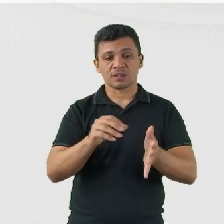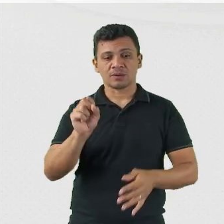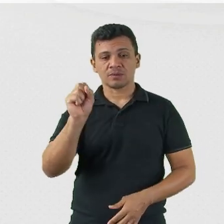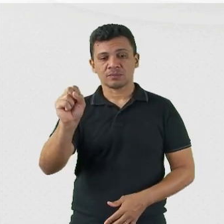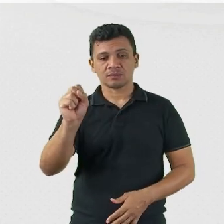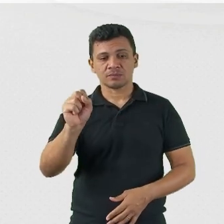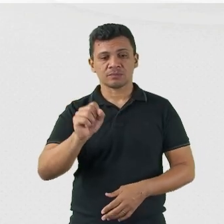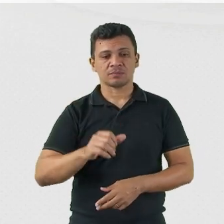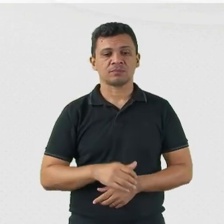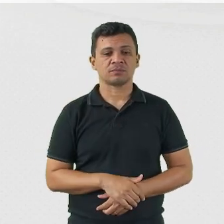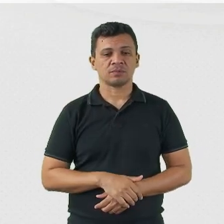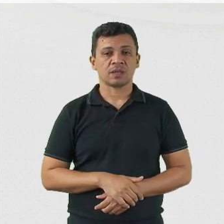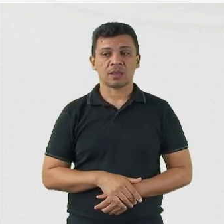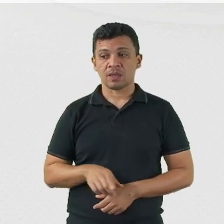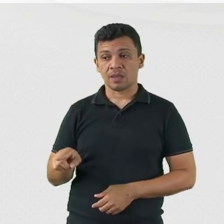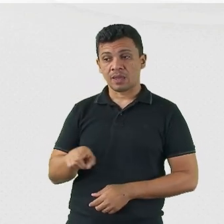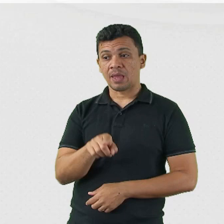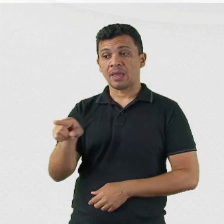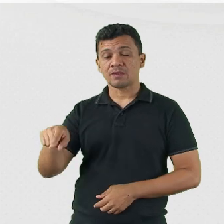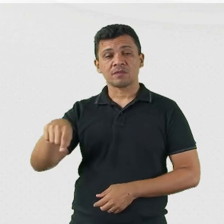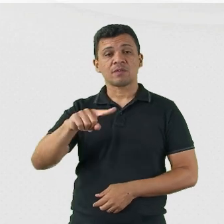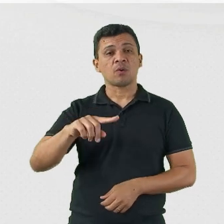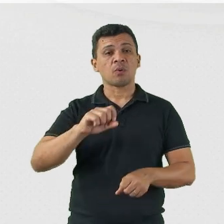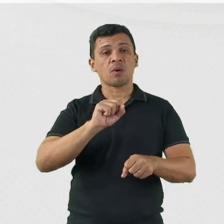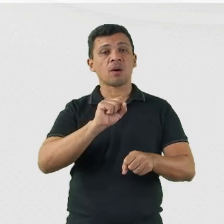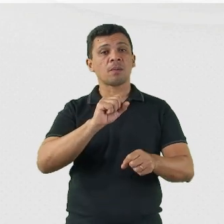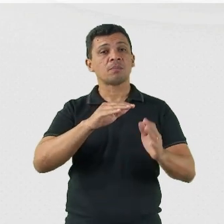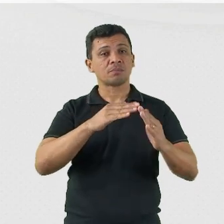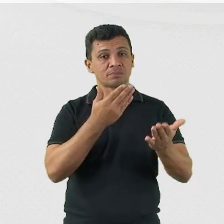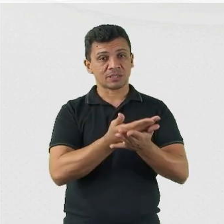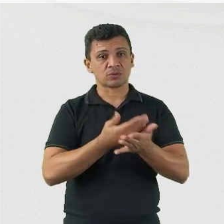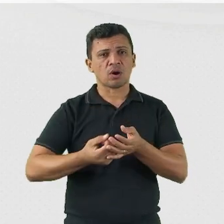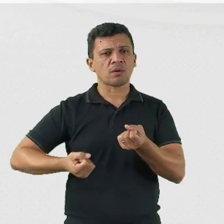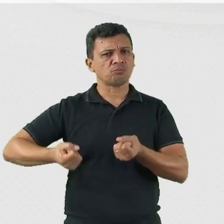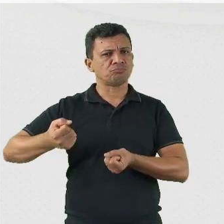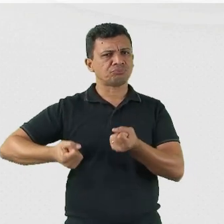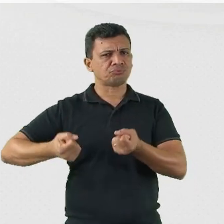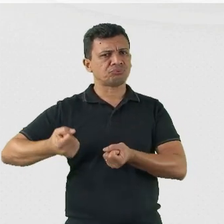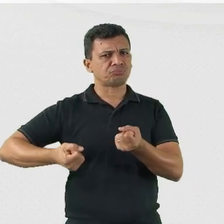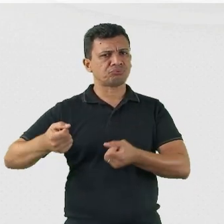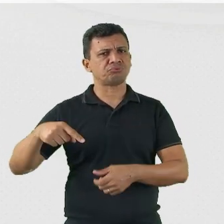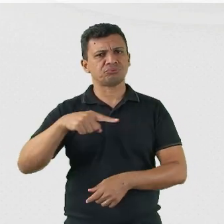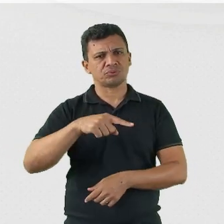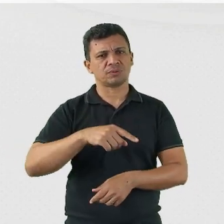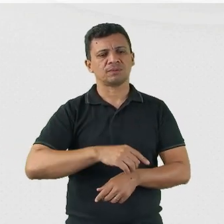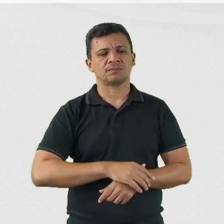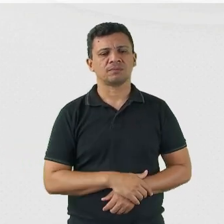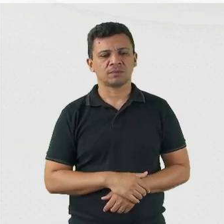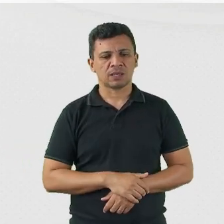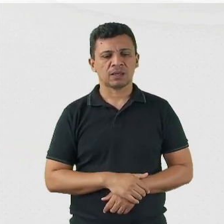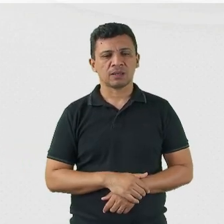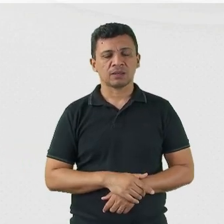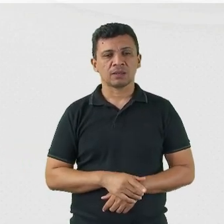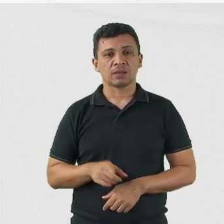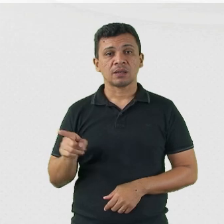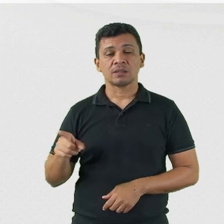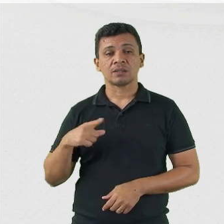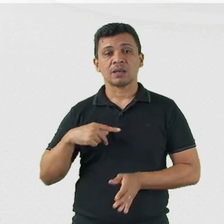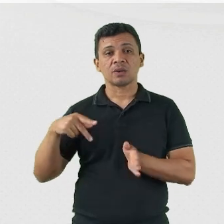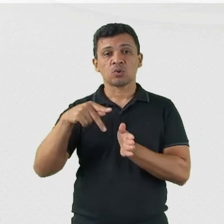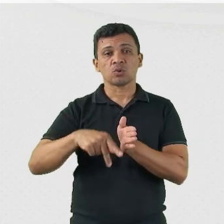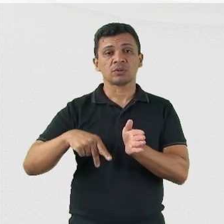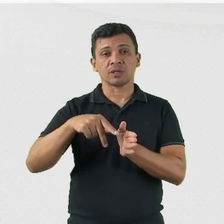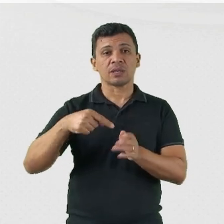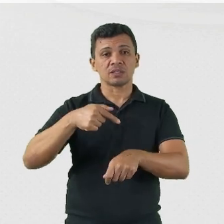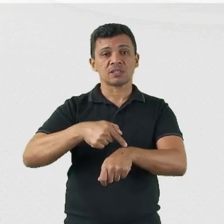by car, eles vão para a escola de carro. He catches the train at 7 a.m., ele pega o trem às 7